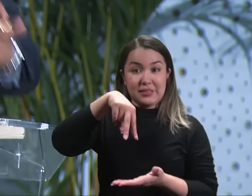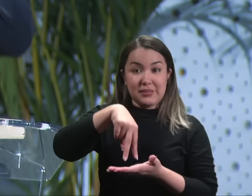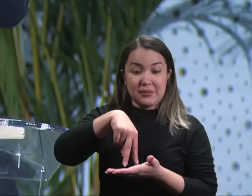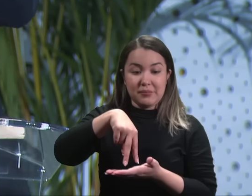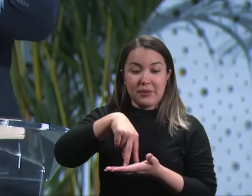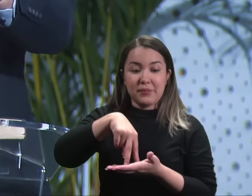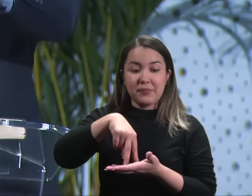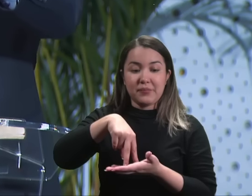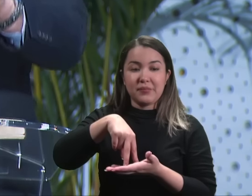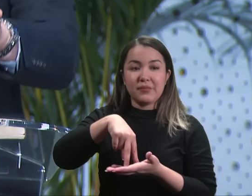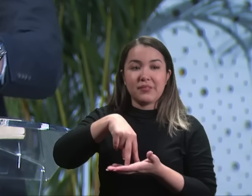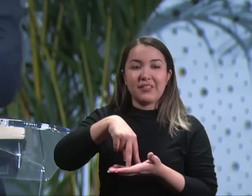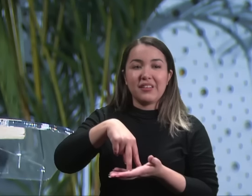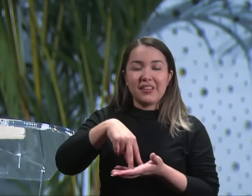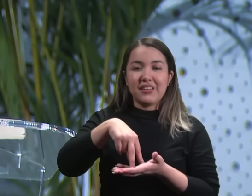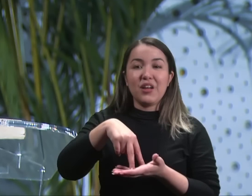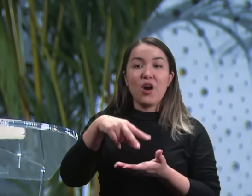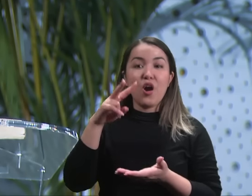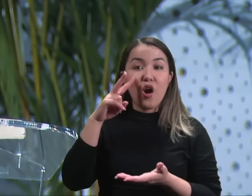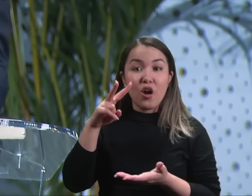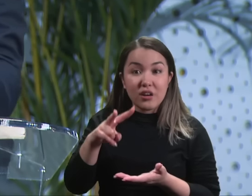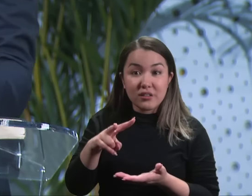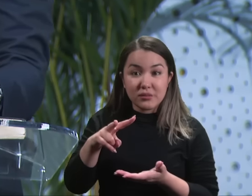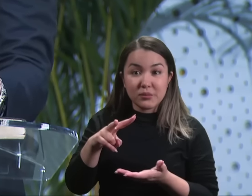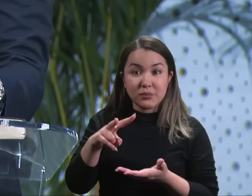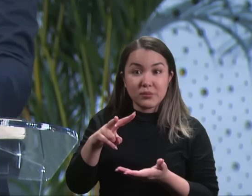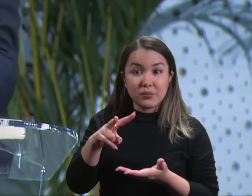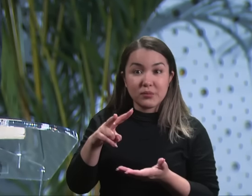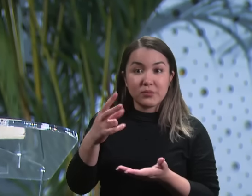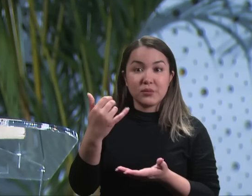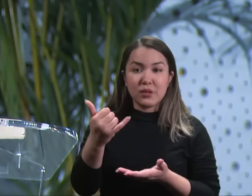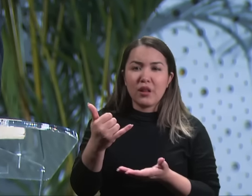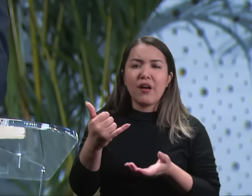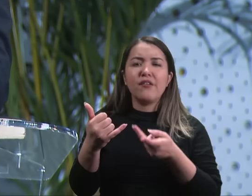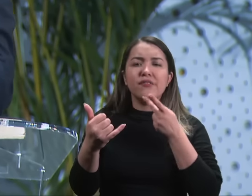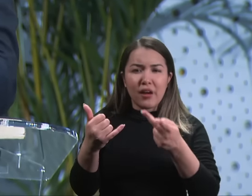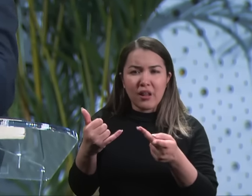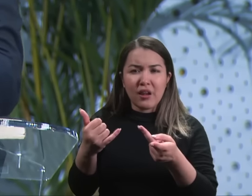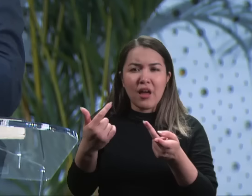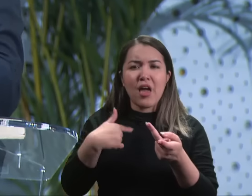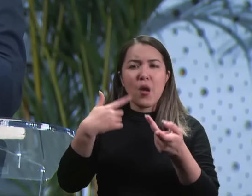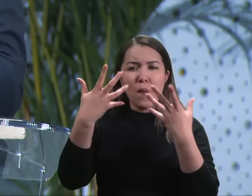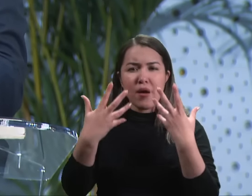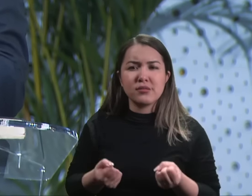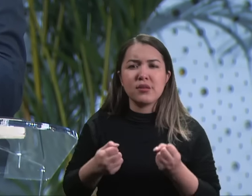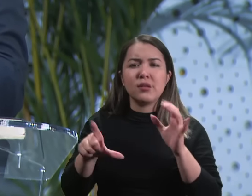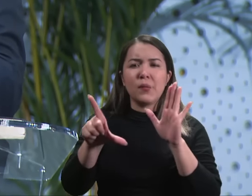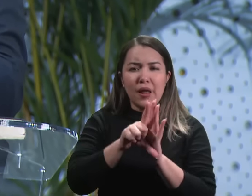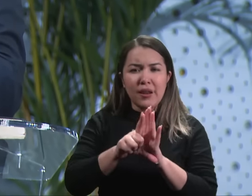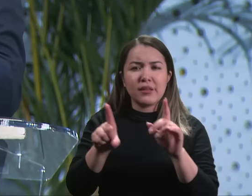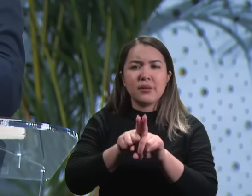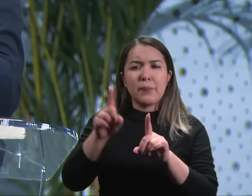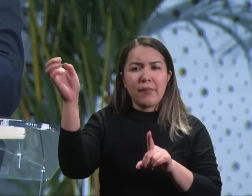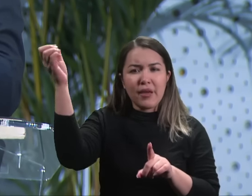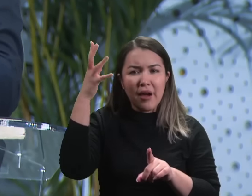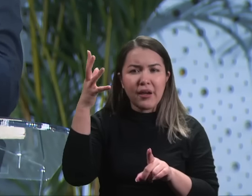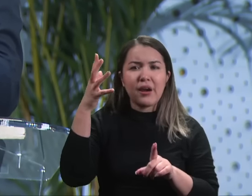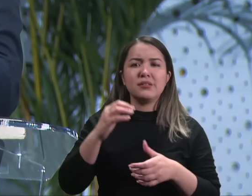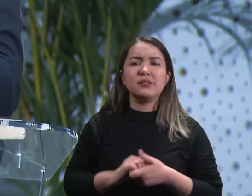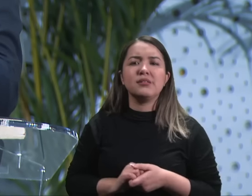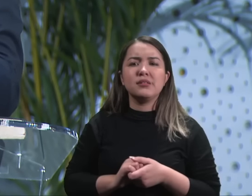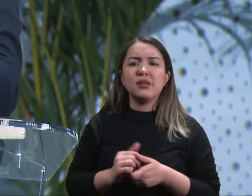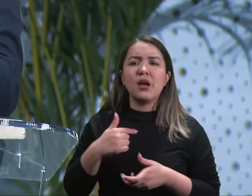aí diante da tela diante do seu celular segurando o celular diga eu aceito a Lei e a graça eu